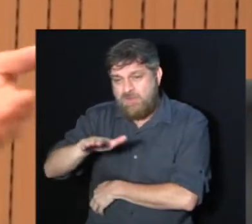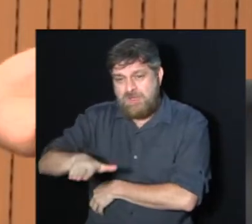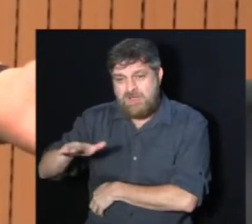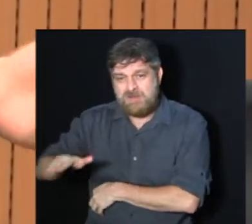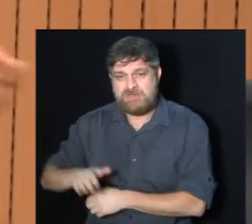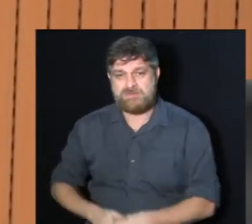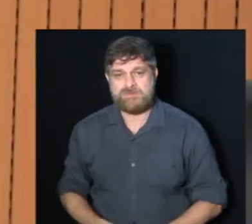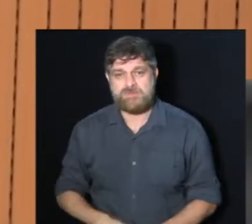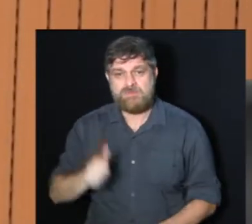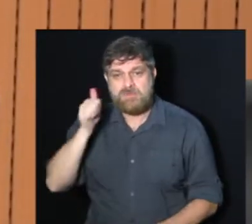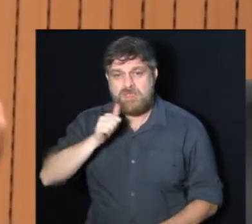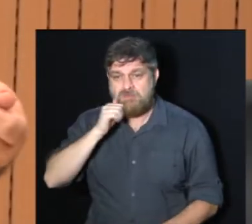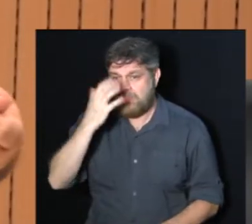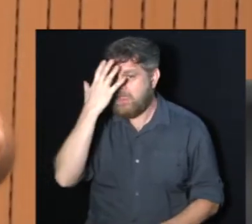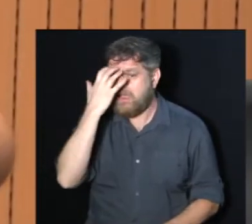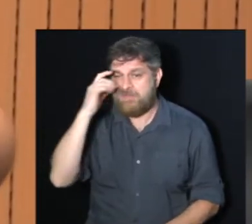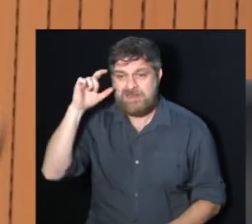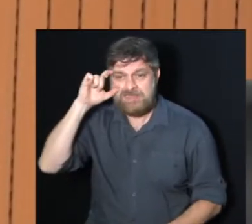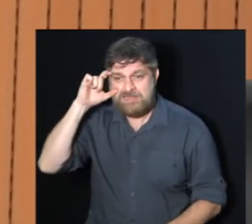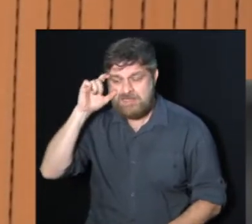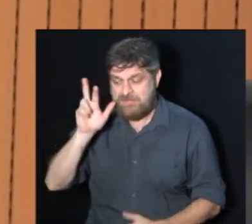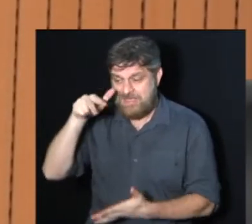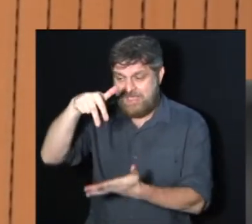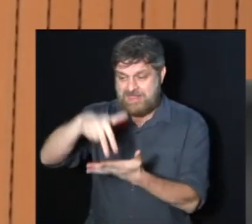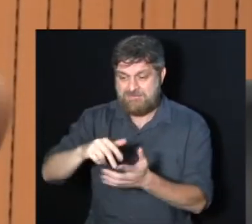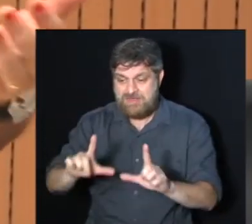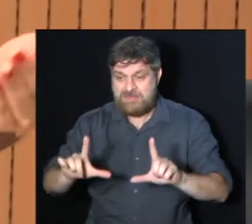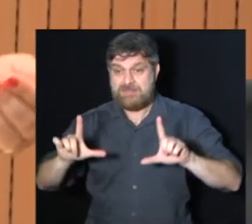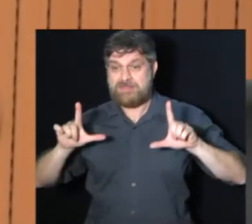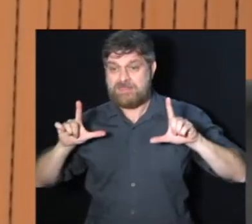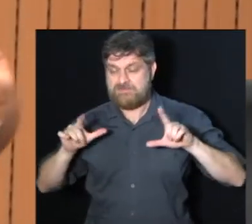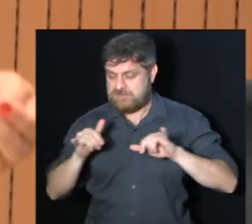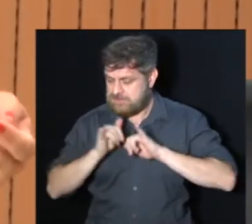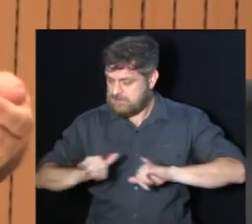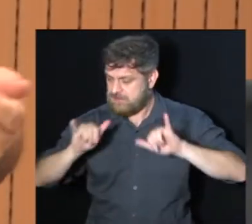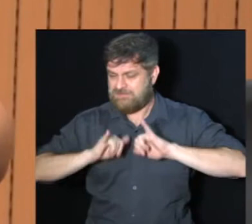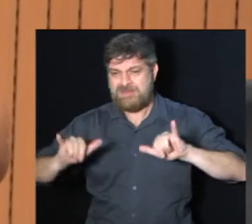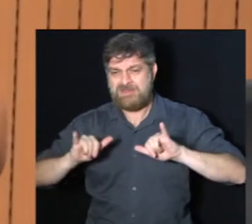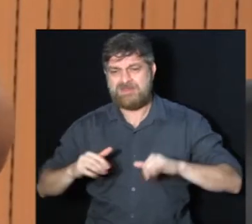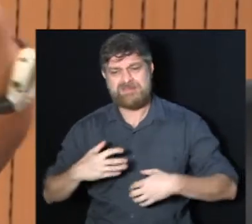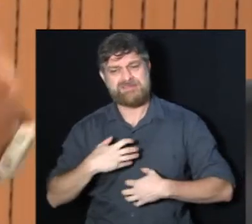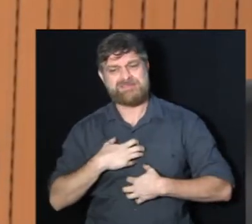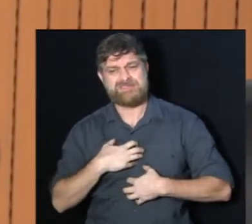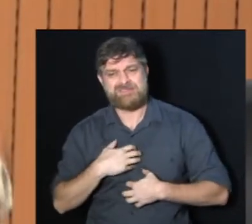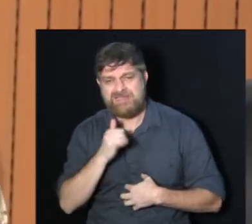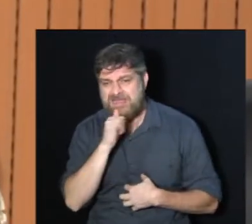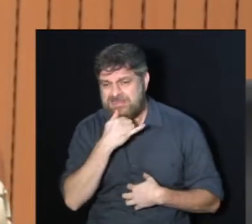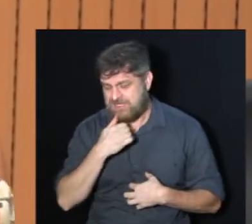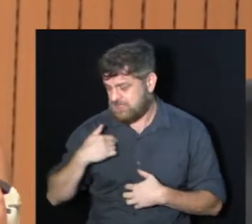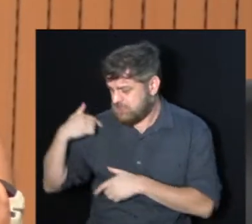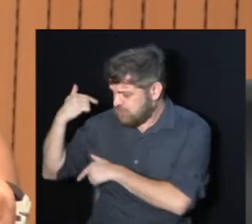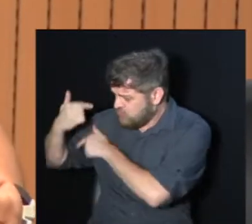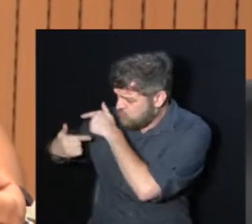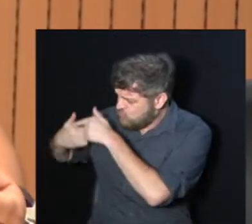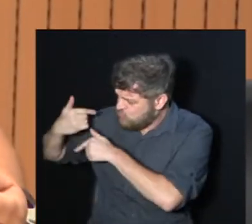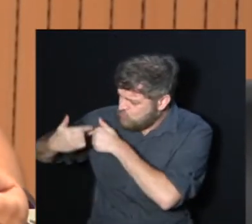da Penha vem falar isso no Roda Viva. Então, assim, é muito triste a gente ver todo esse